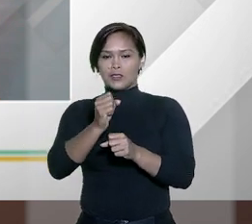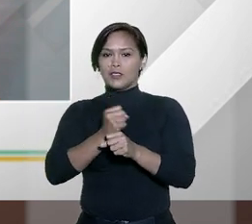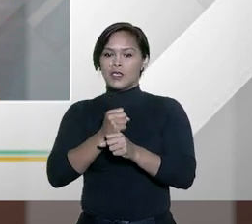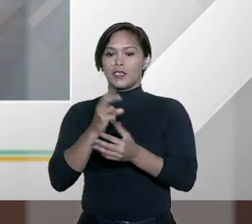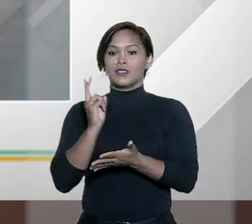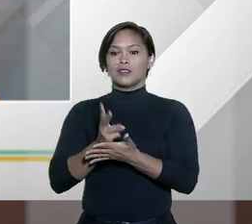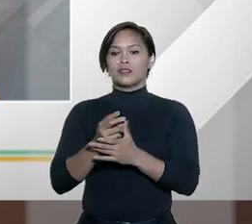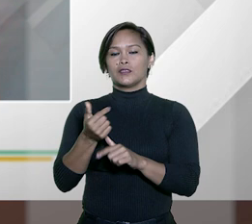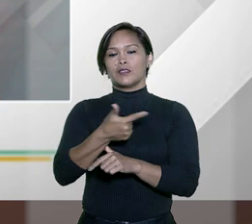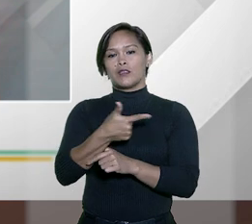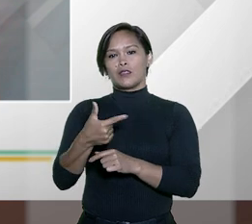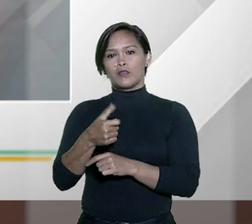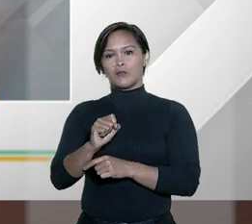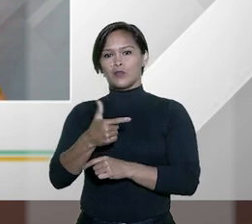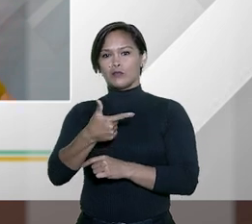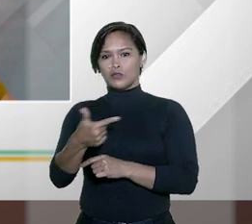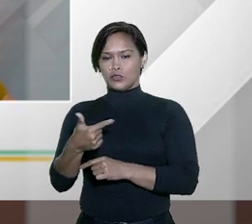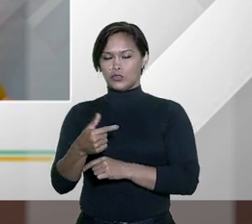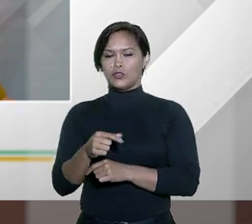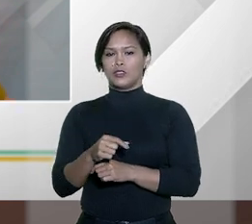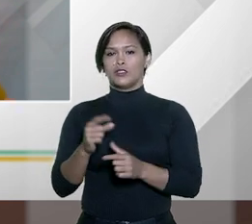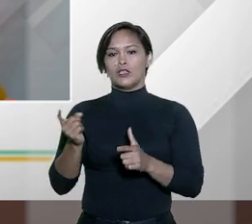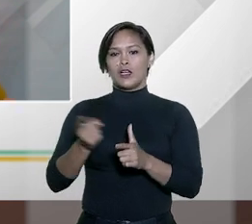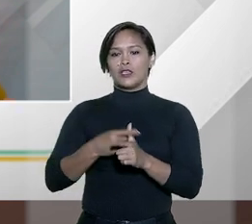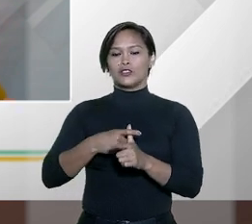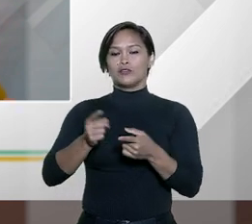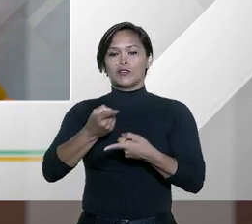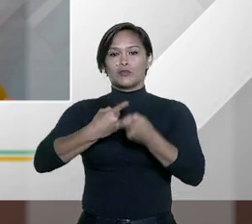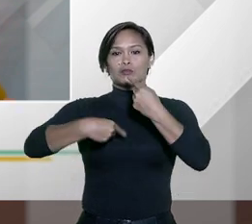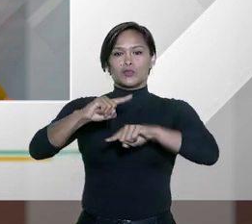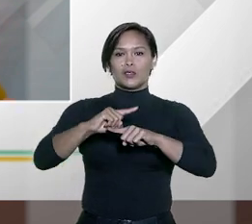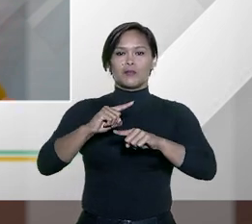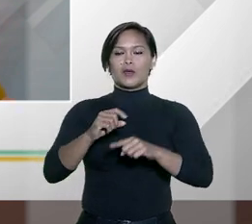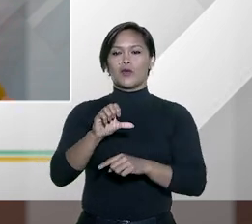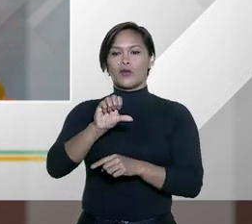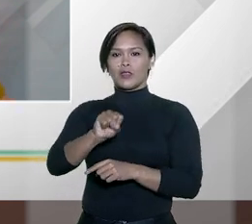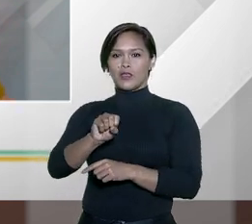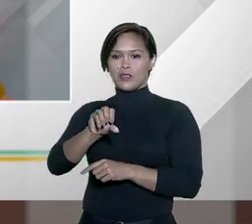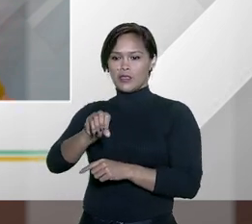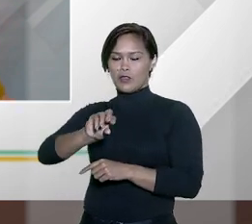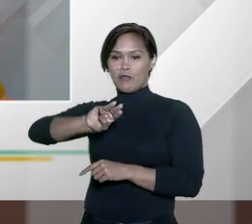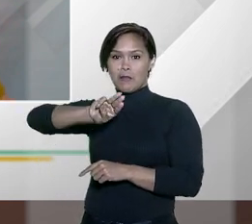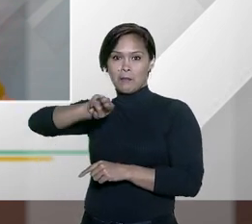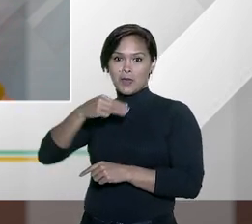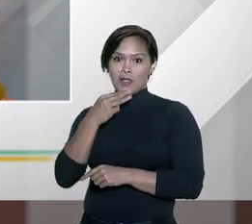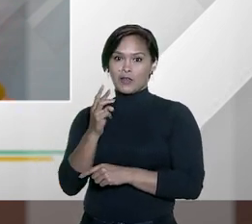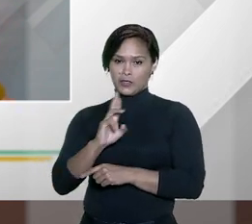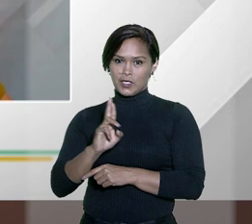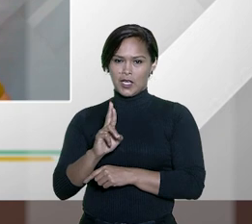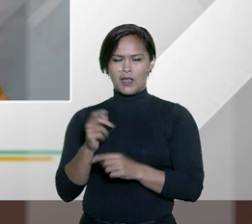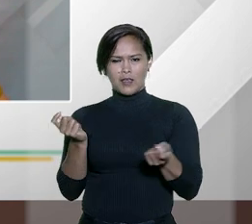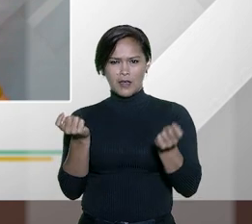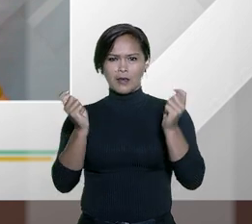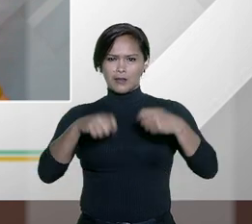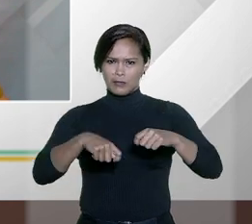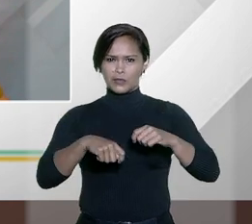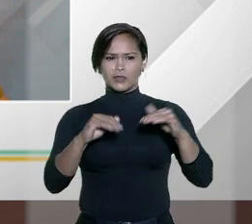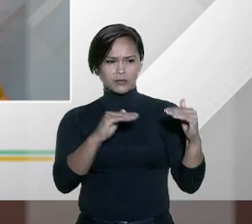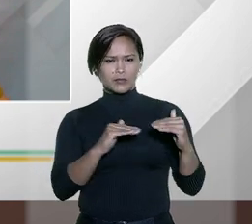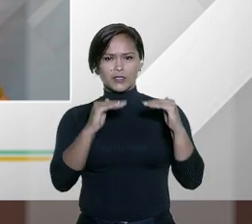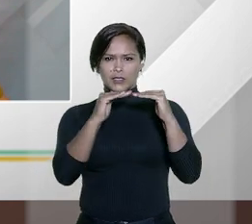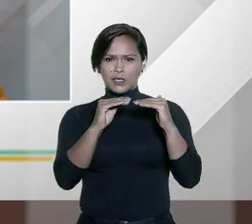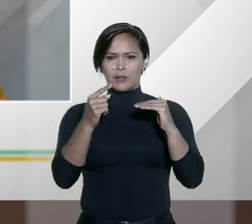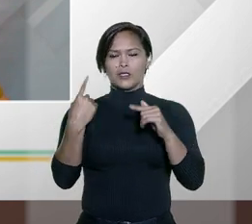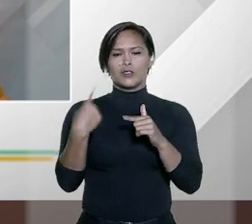previsão é de que, neste ano de 2022, a dívida ultrapasse os 89 bilhões de reais. É possível